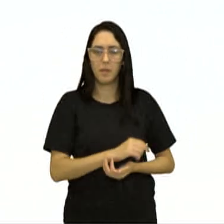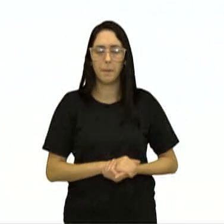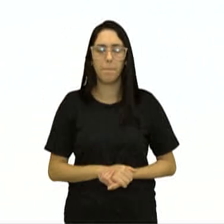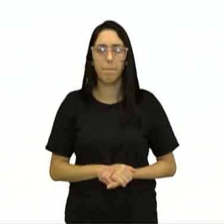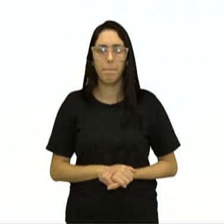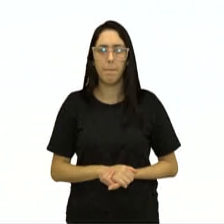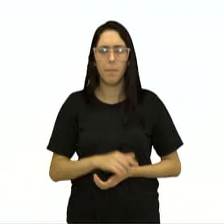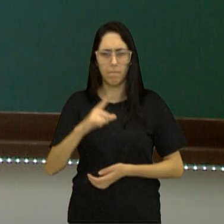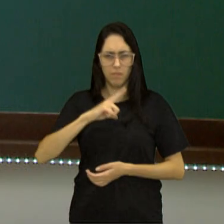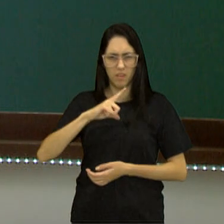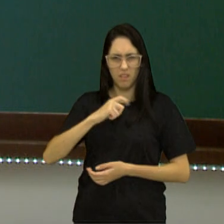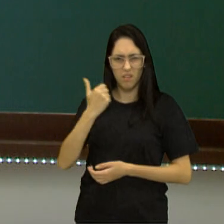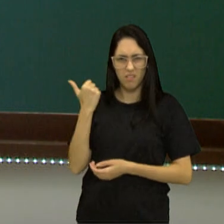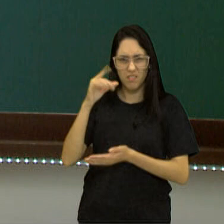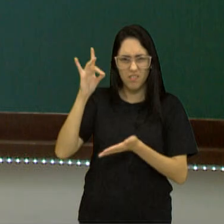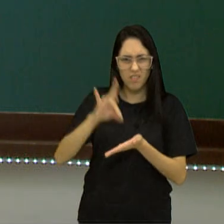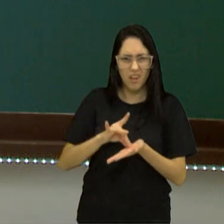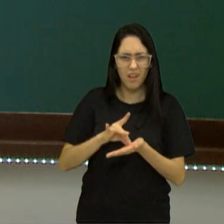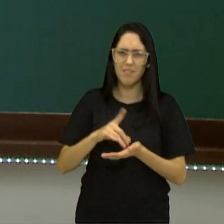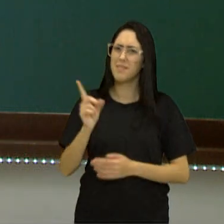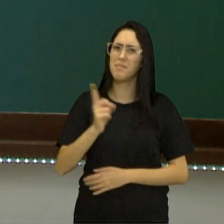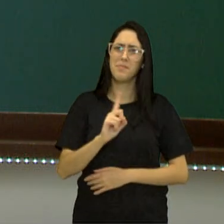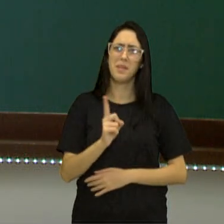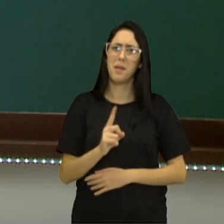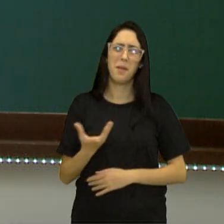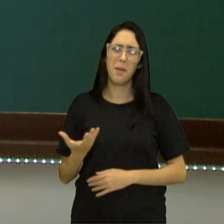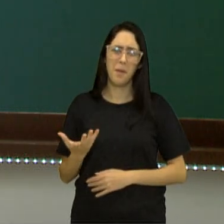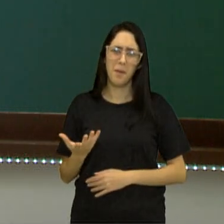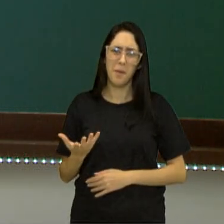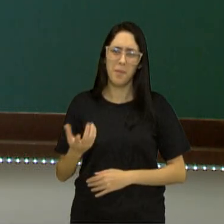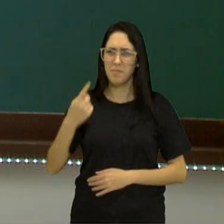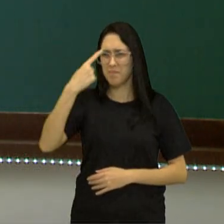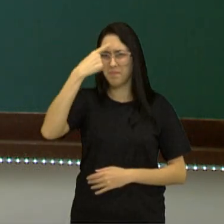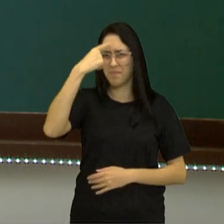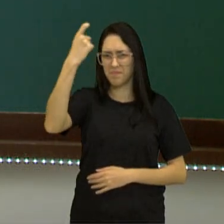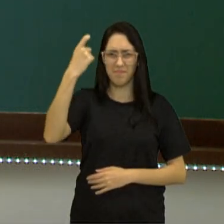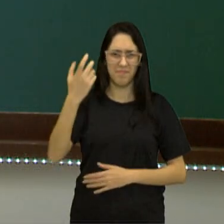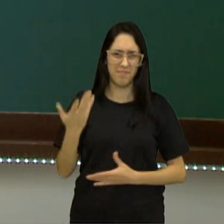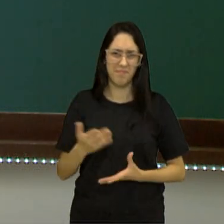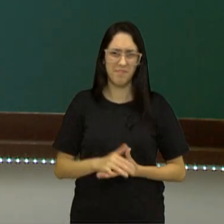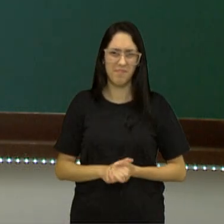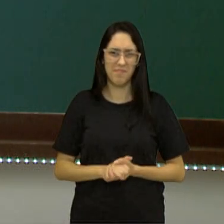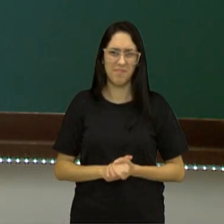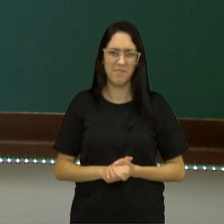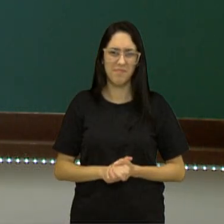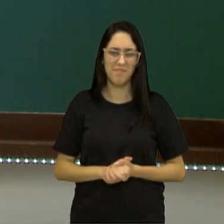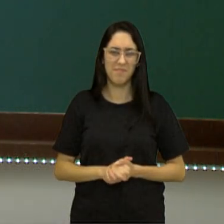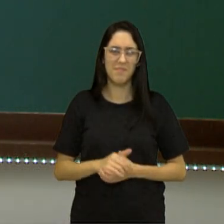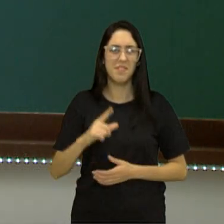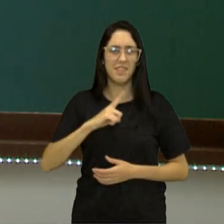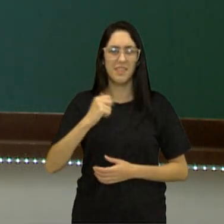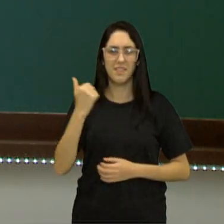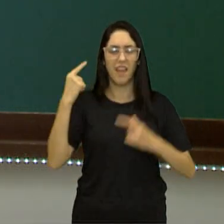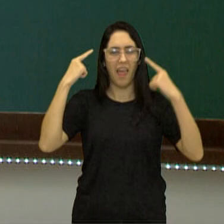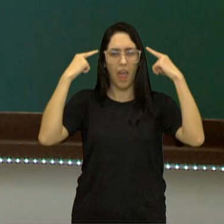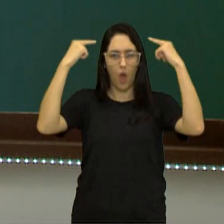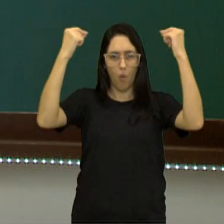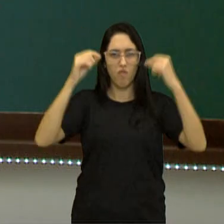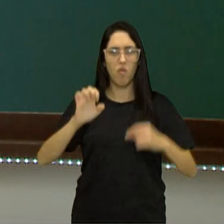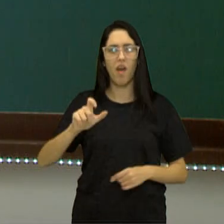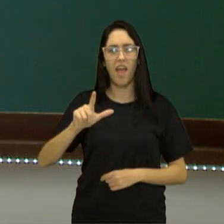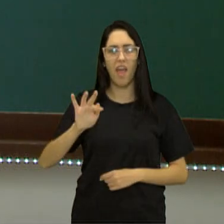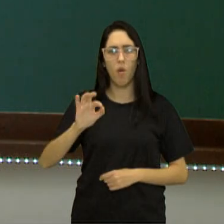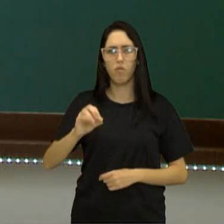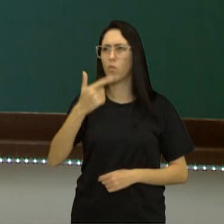Existe esse gnomo? Não, né? Não existe. Aliás, que é gnomo? Este elfo. Ele não existe, o